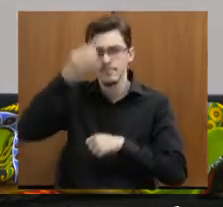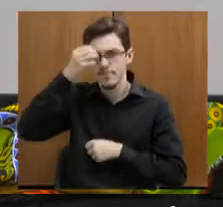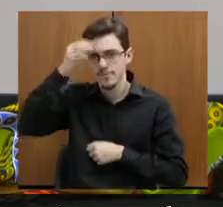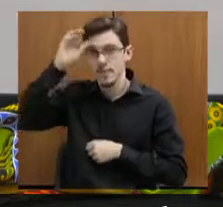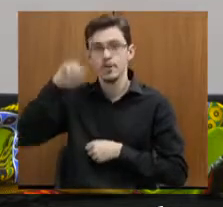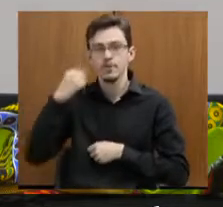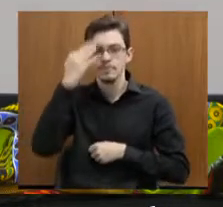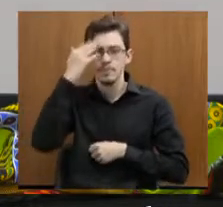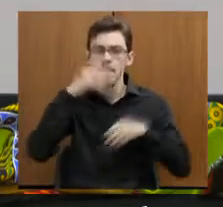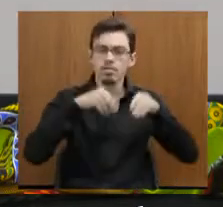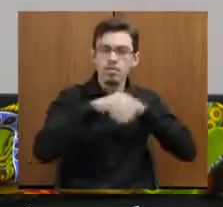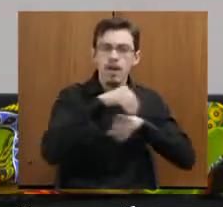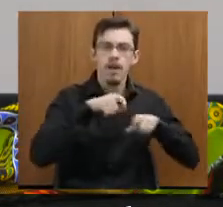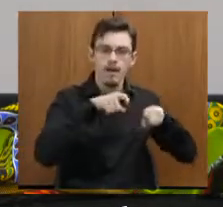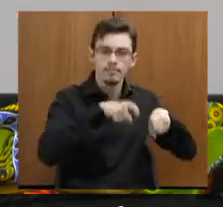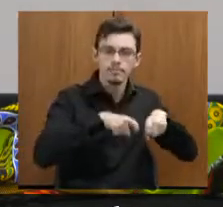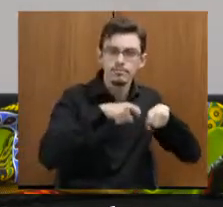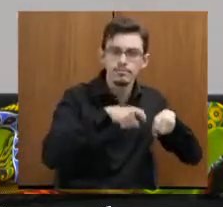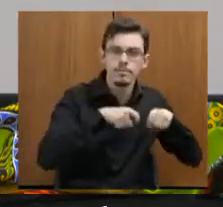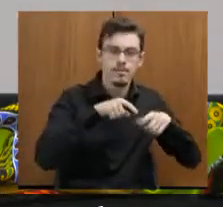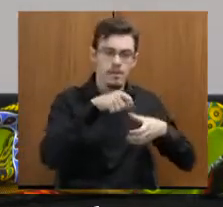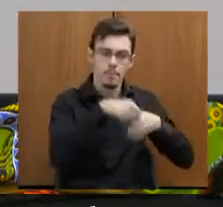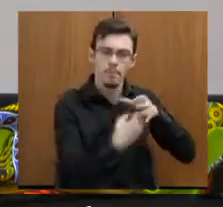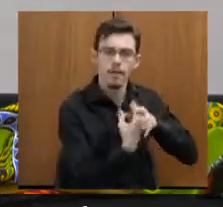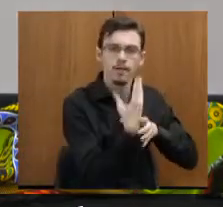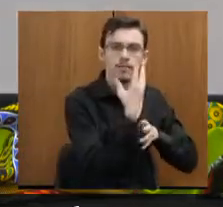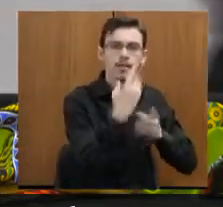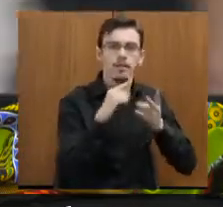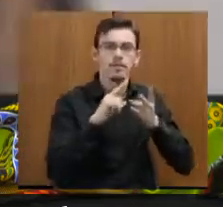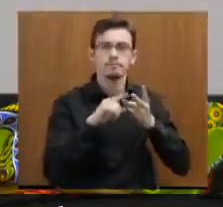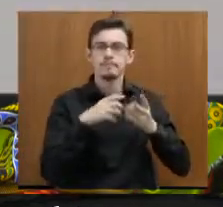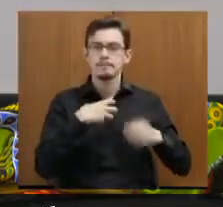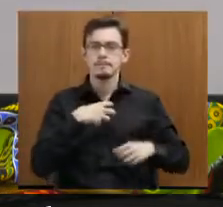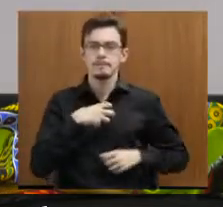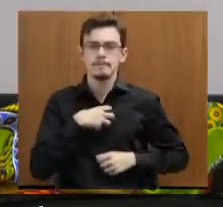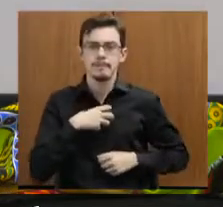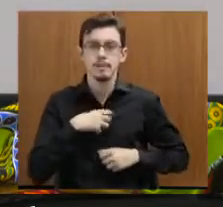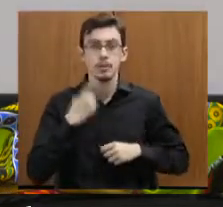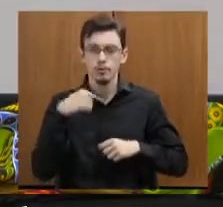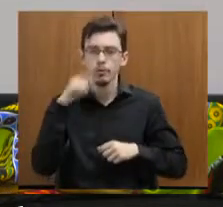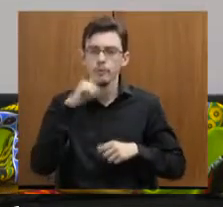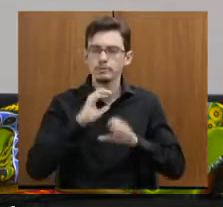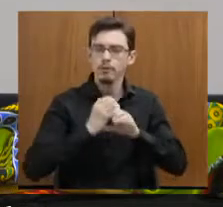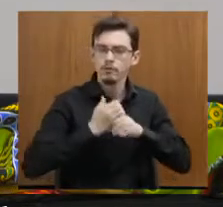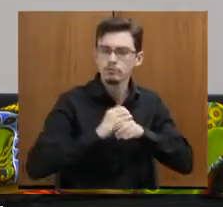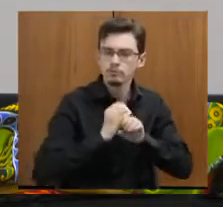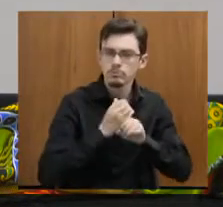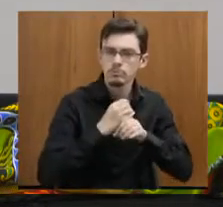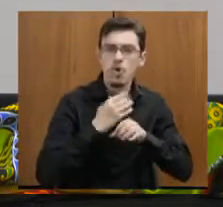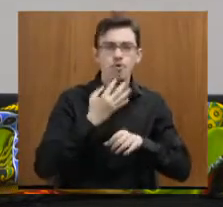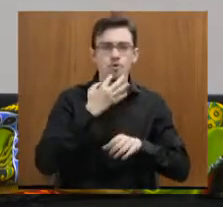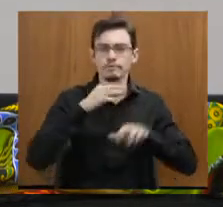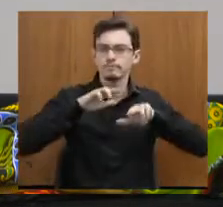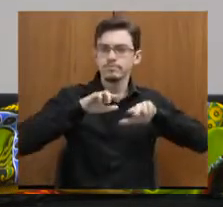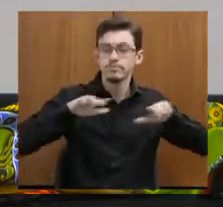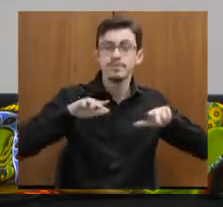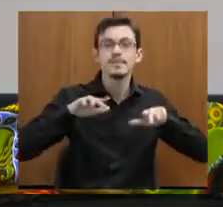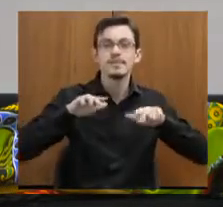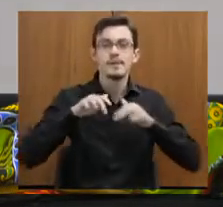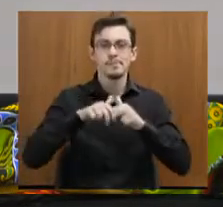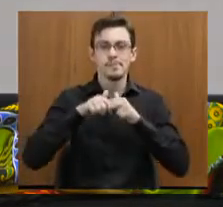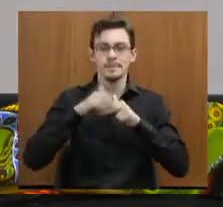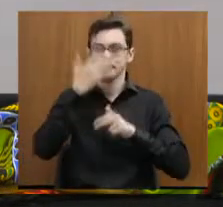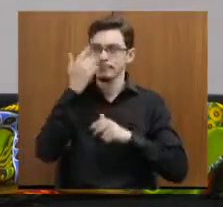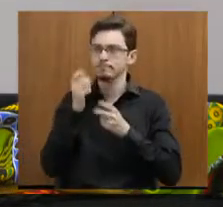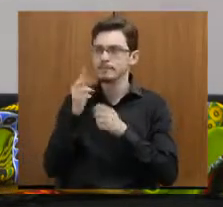manejo da terra o plantio à colheita a ciência farmacológica dentre outros sempre foram